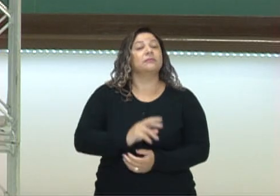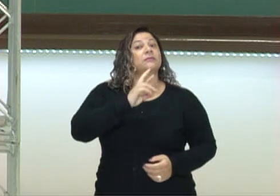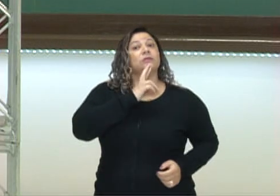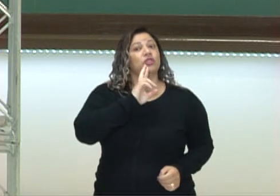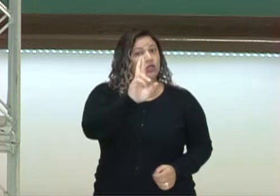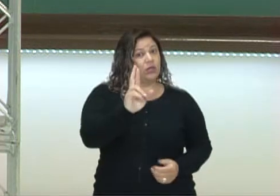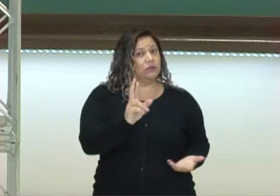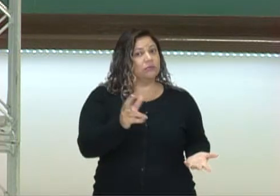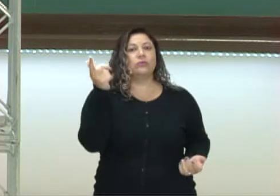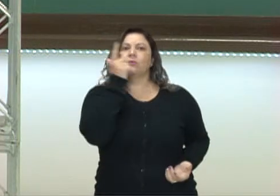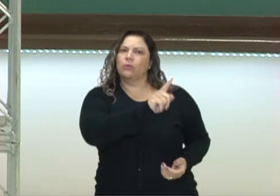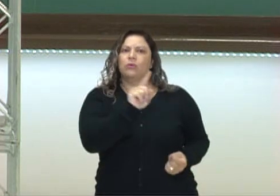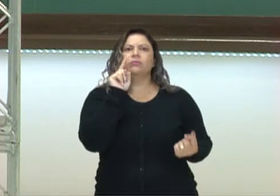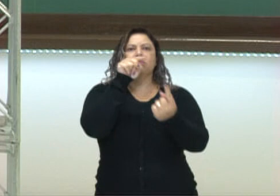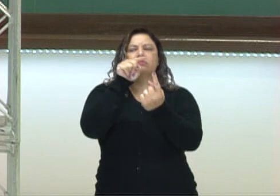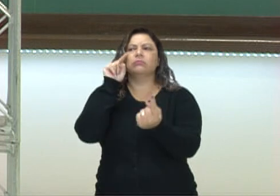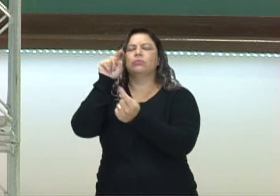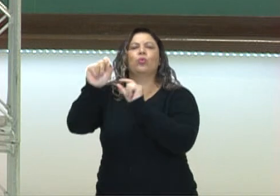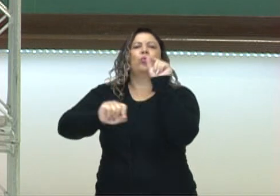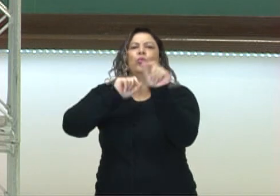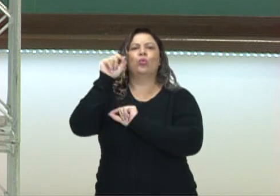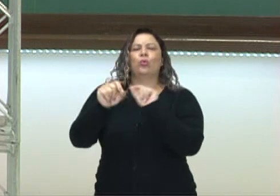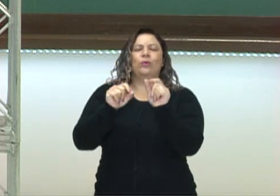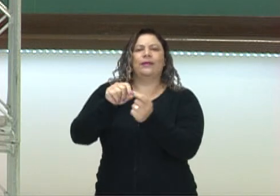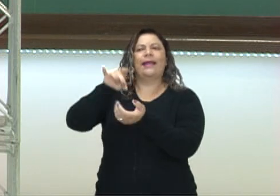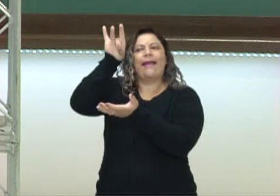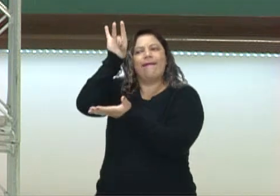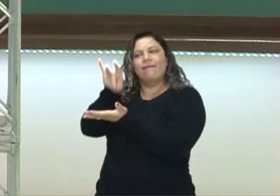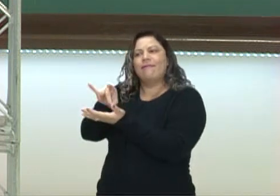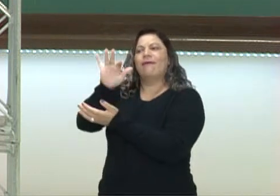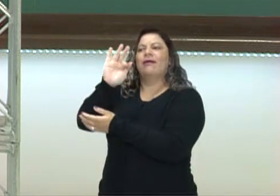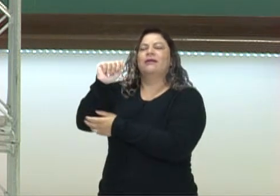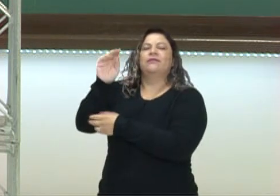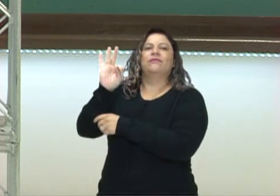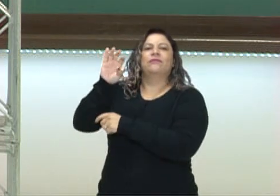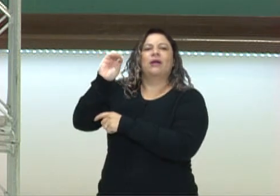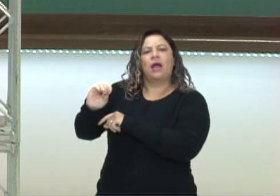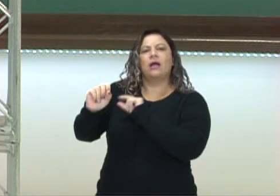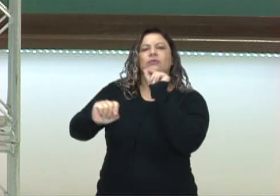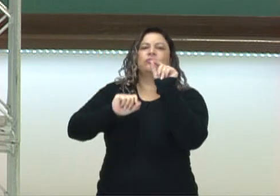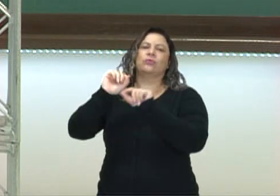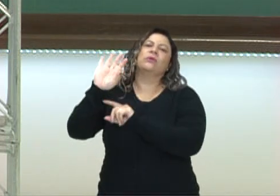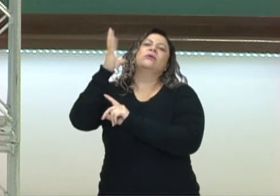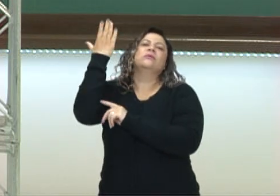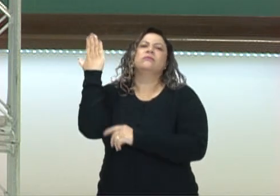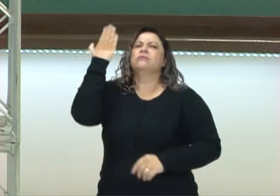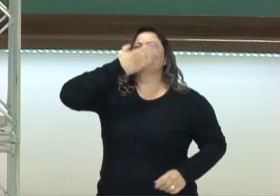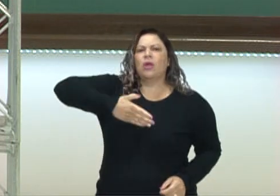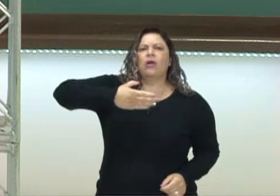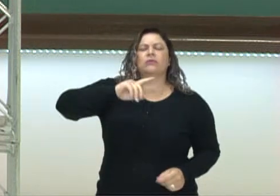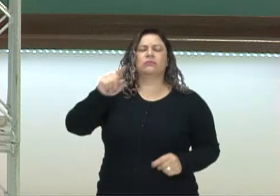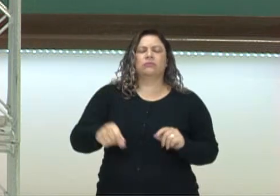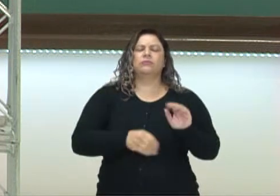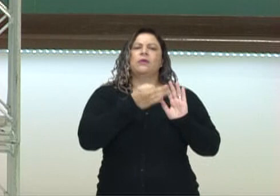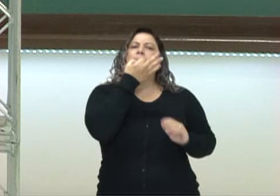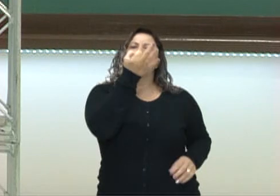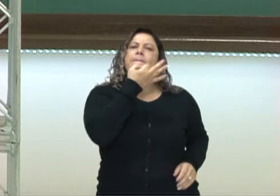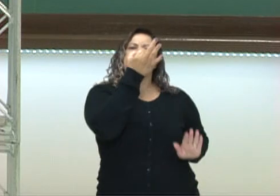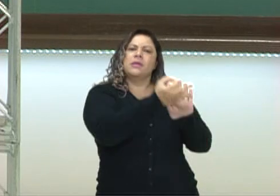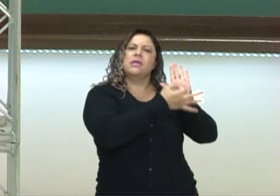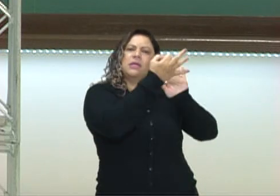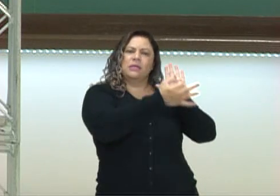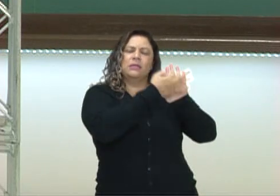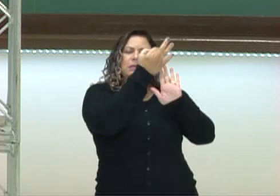Respondeu, conseguiu identificar o que é fato, o que é um acontecimento que pode ser comprovado, o que é uma opinião, o que foi um